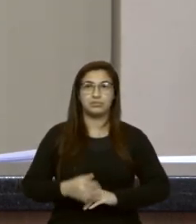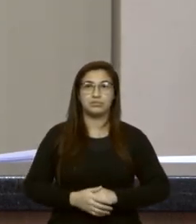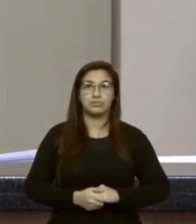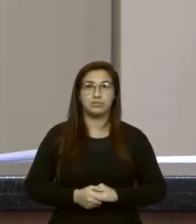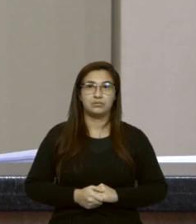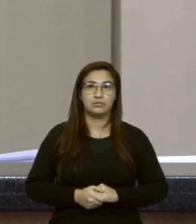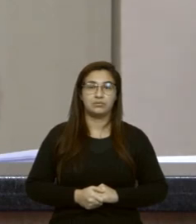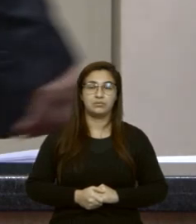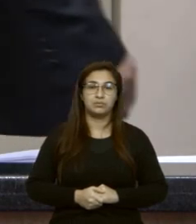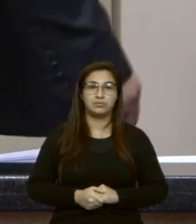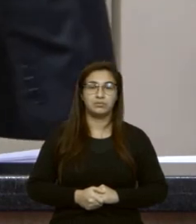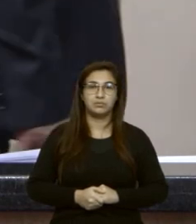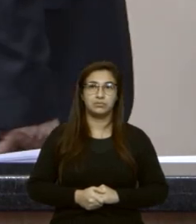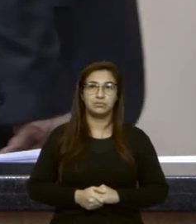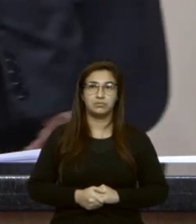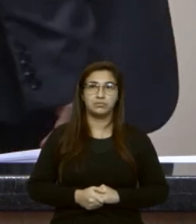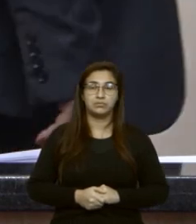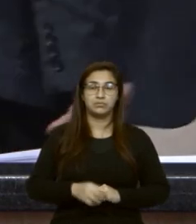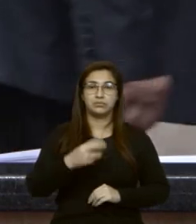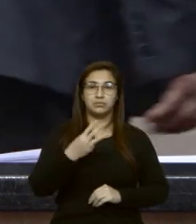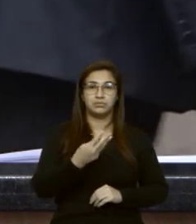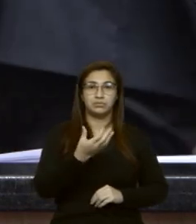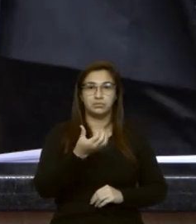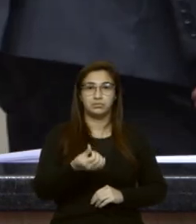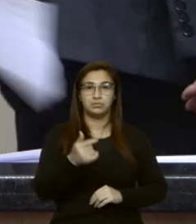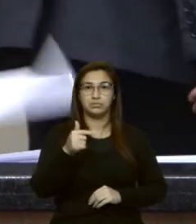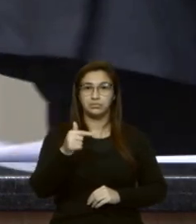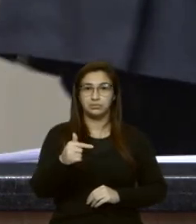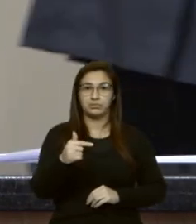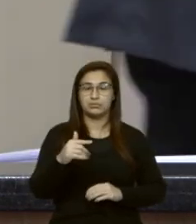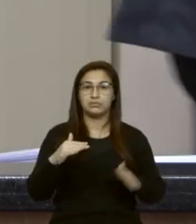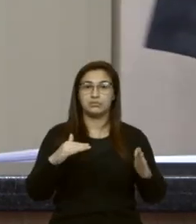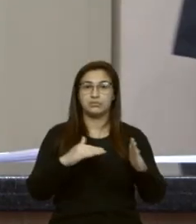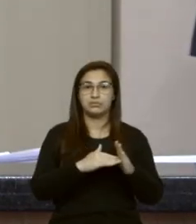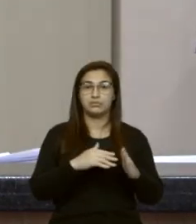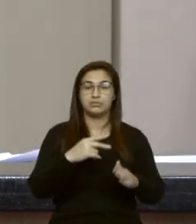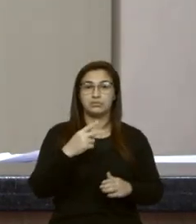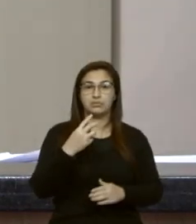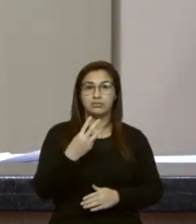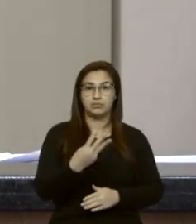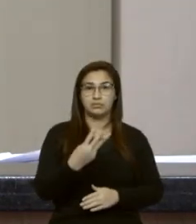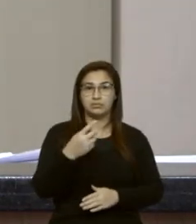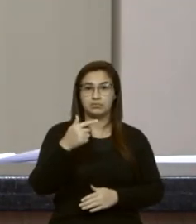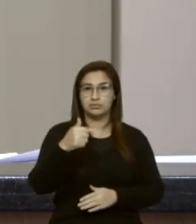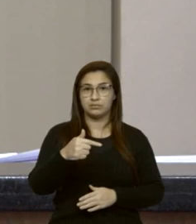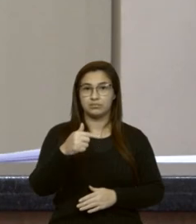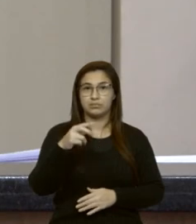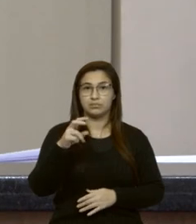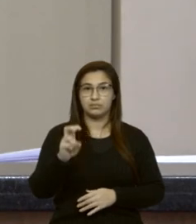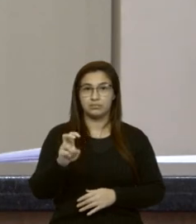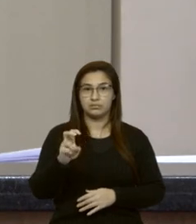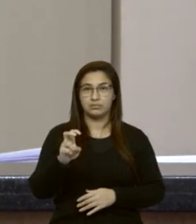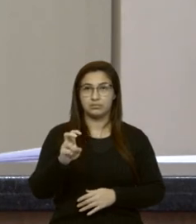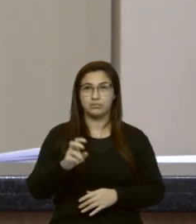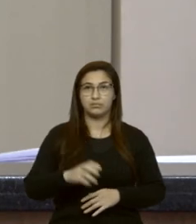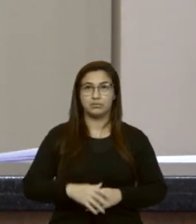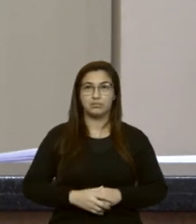indicações. Indicações 367 a 375.